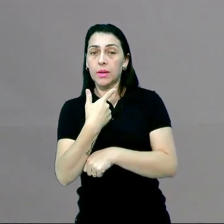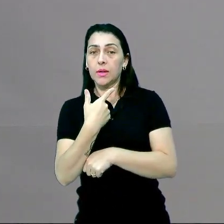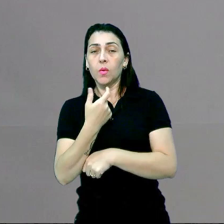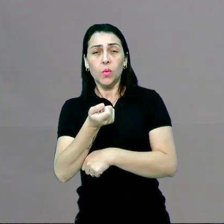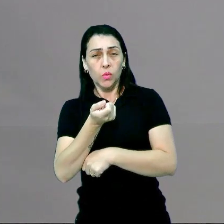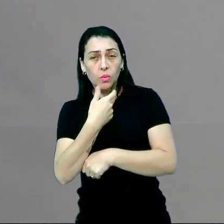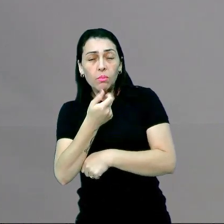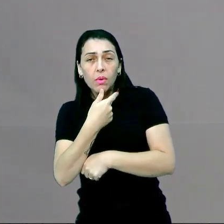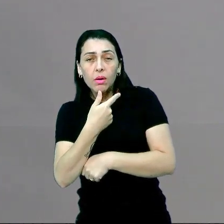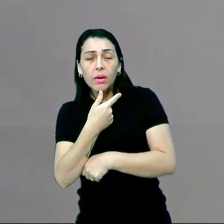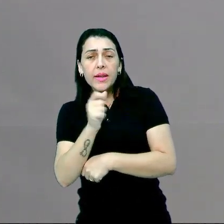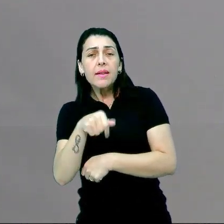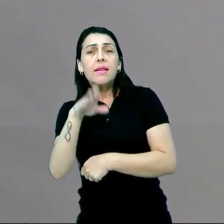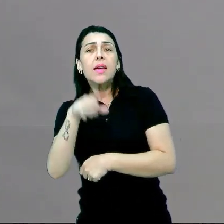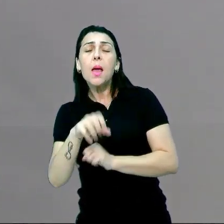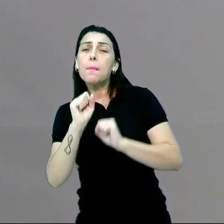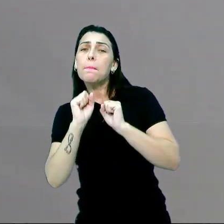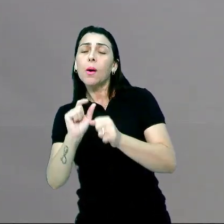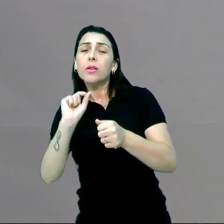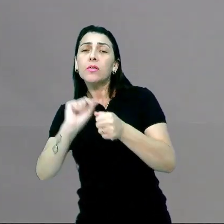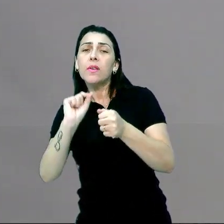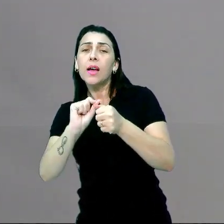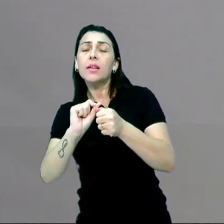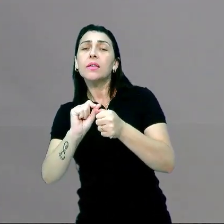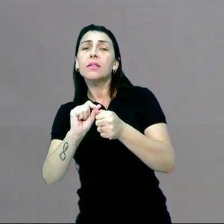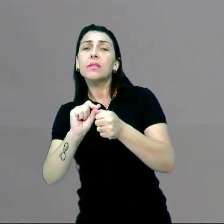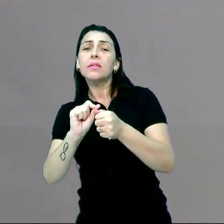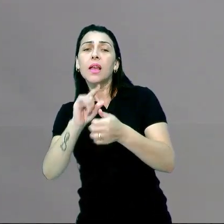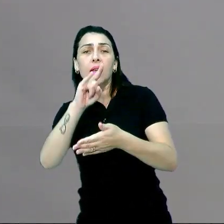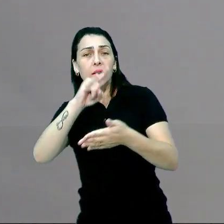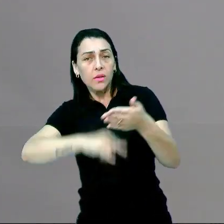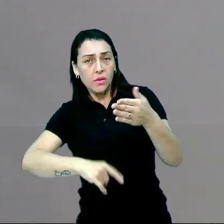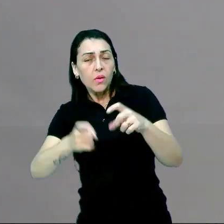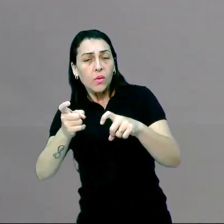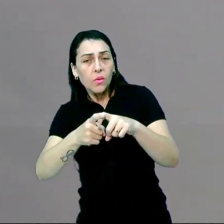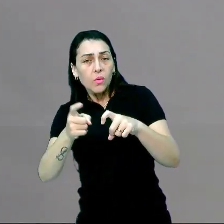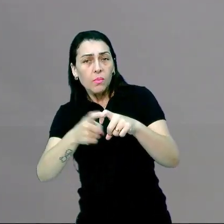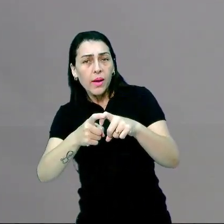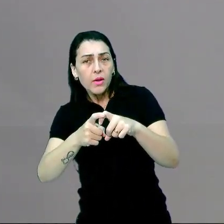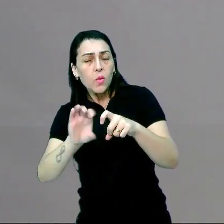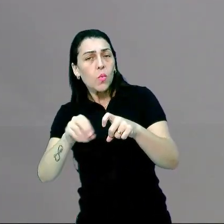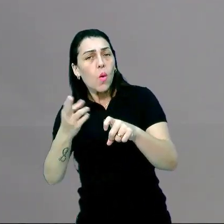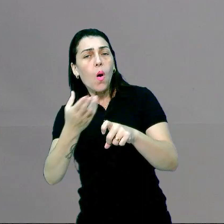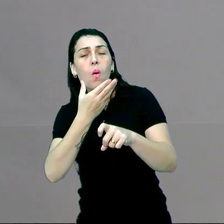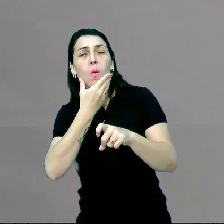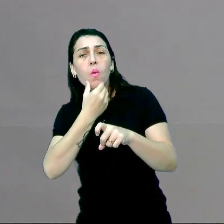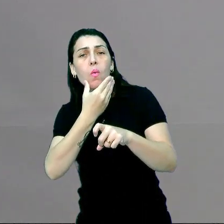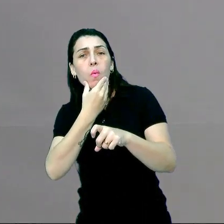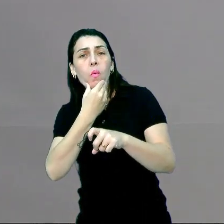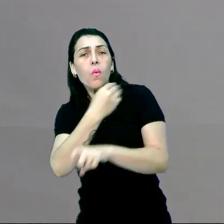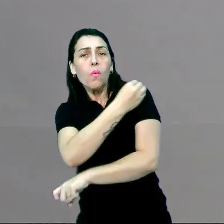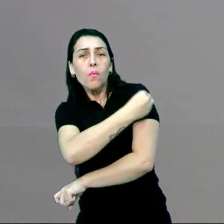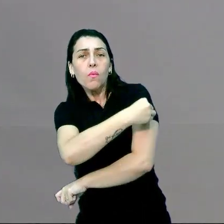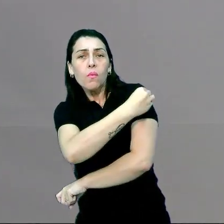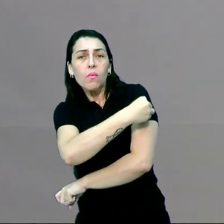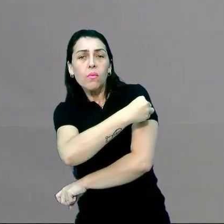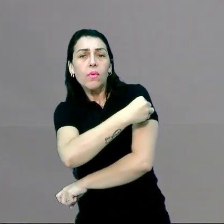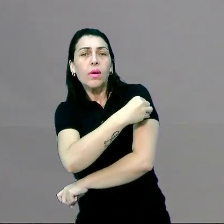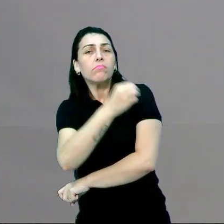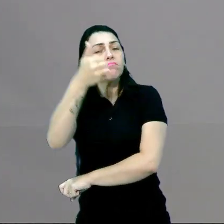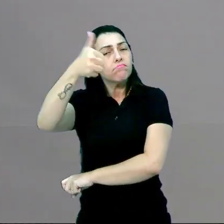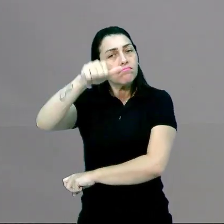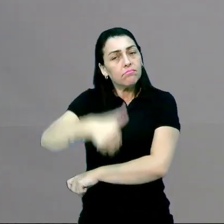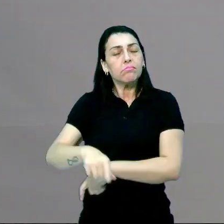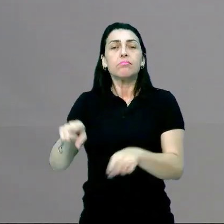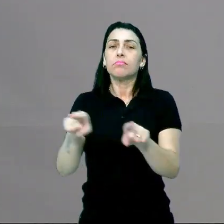vou tomar um medicamento, quem é que pode fazer essa indicação? O farmacêutico ou o médico? Analise essa